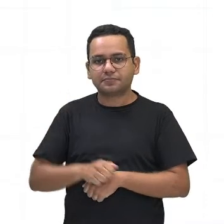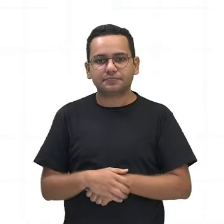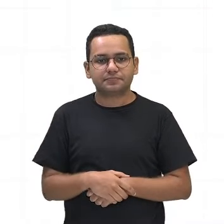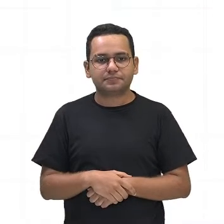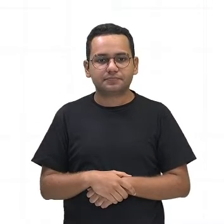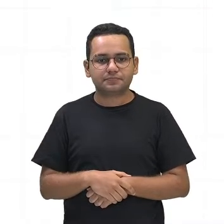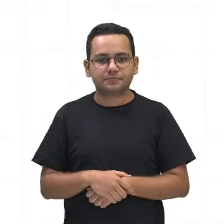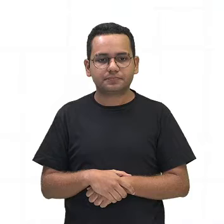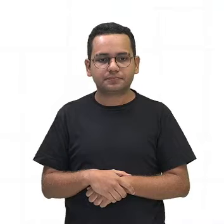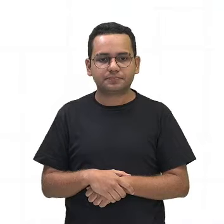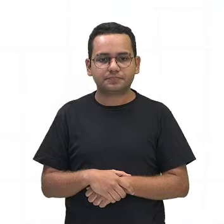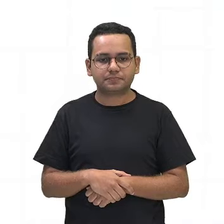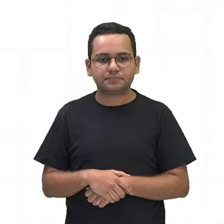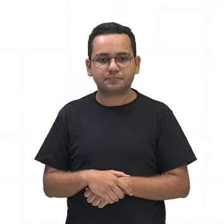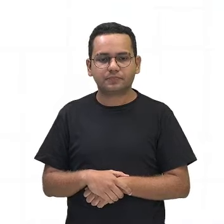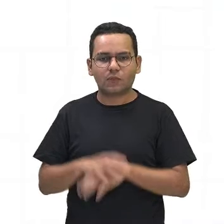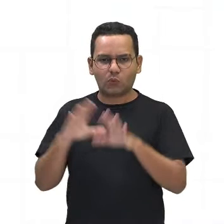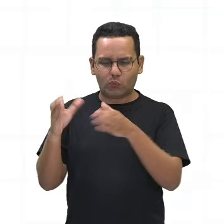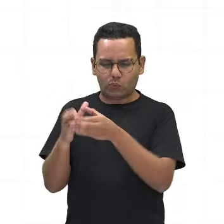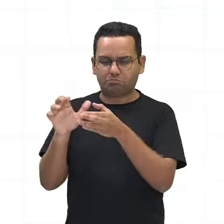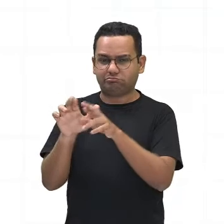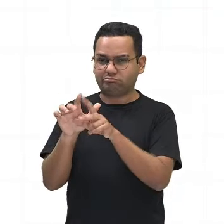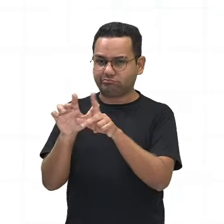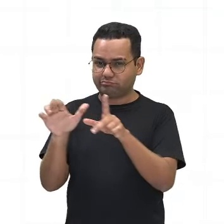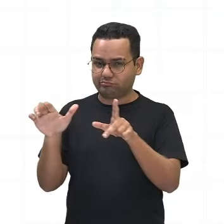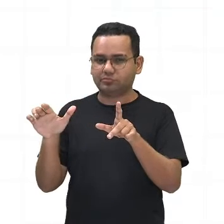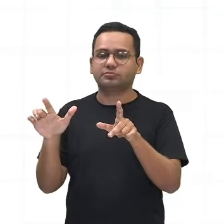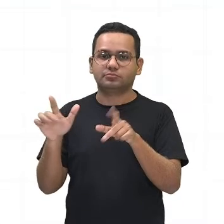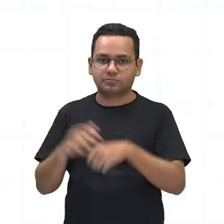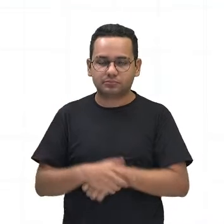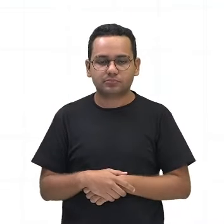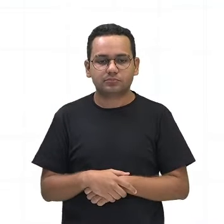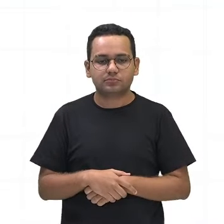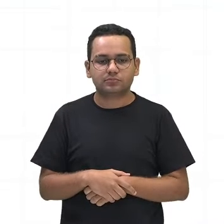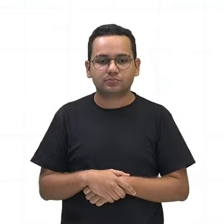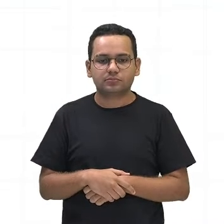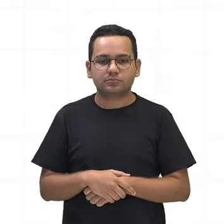o grupo mais variado em número de espécies entre os